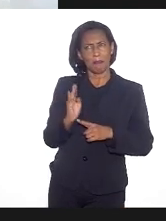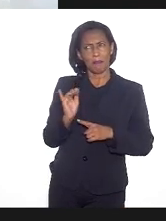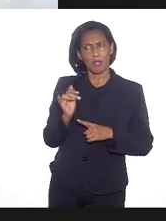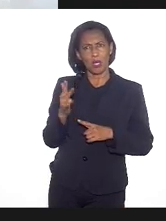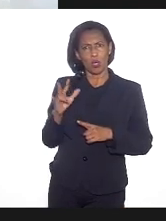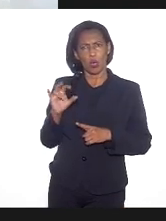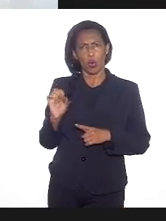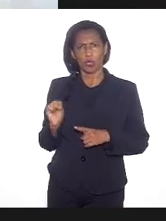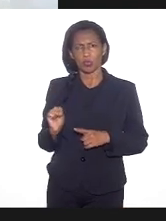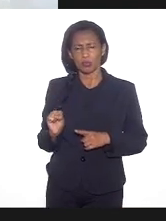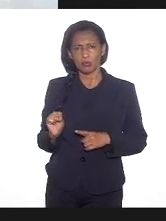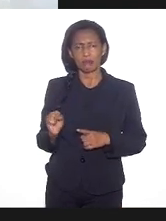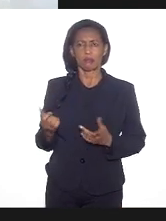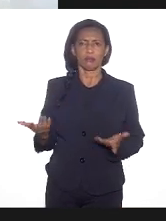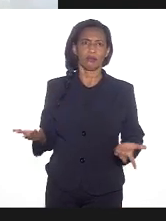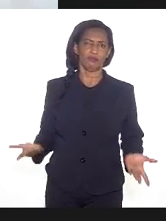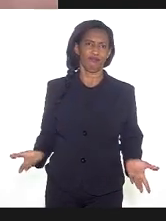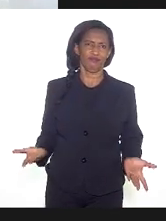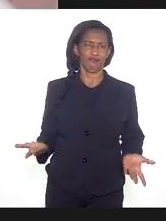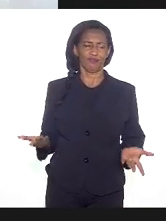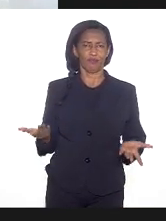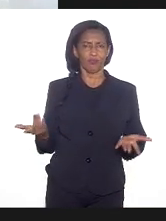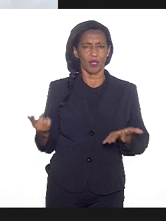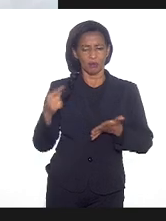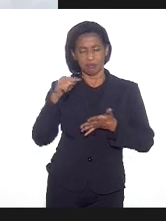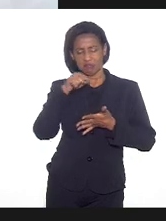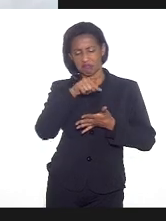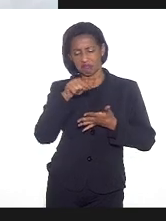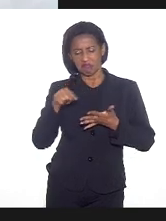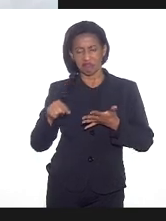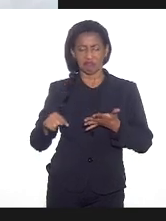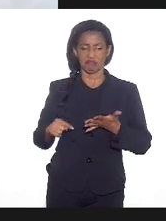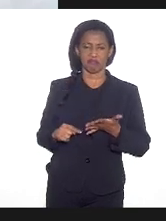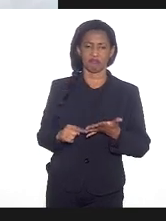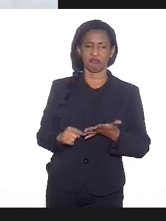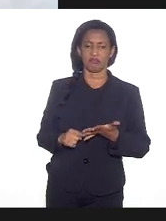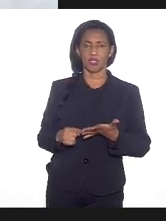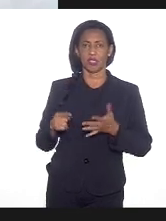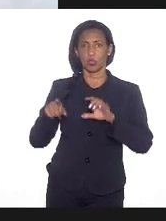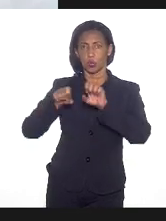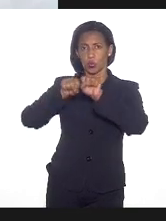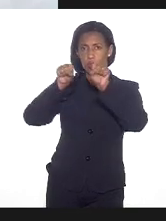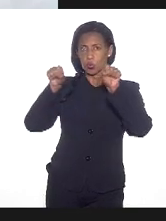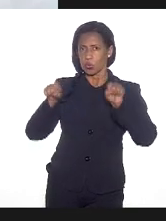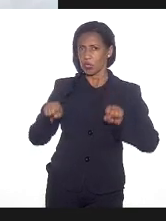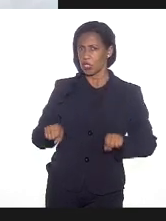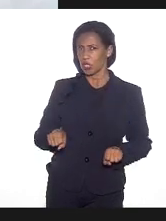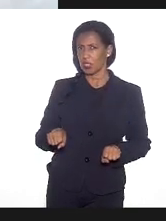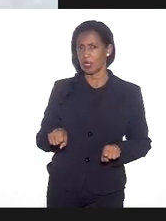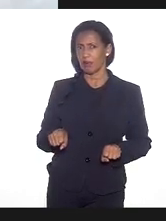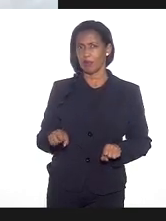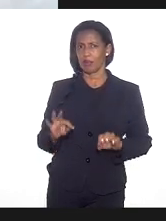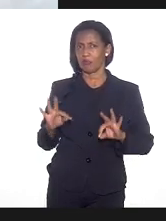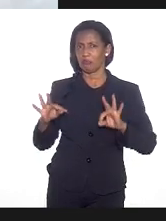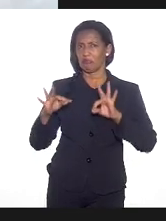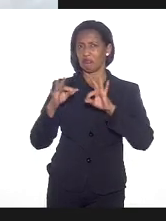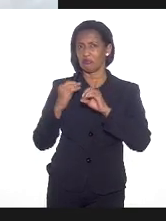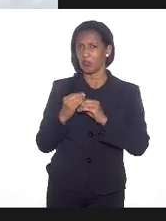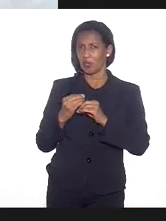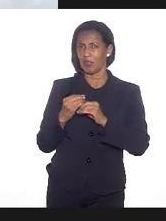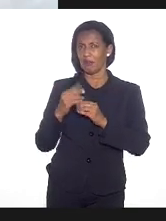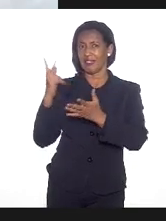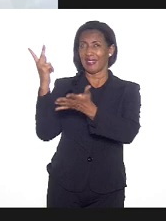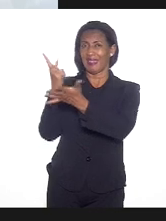3.378 bilhões. Ou seja, são aportes sucessivos de um sistema totalmente feito para não